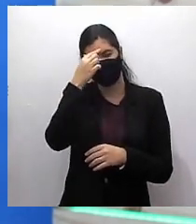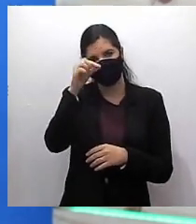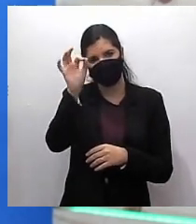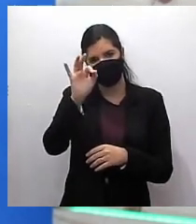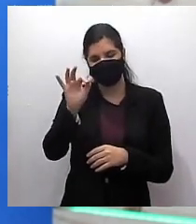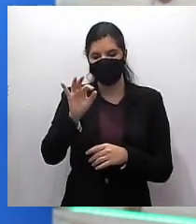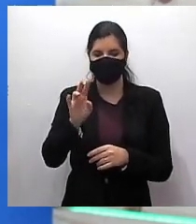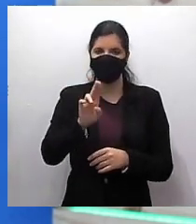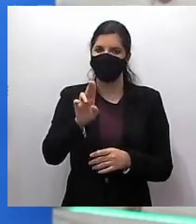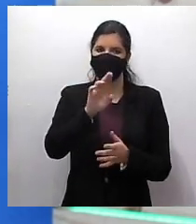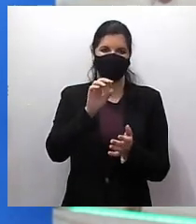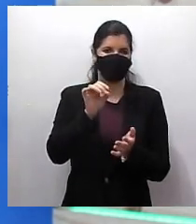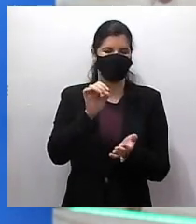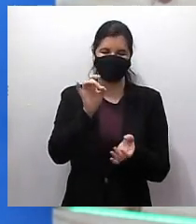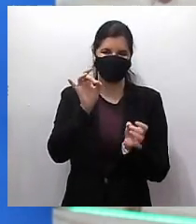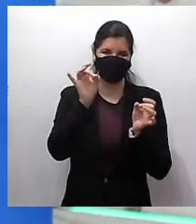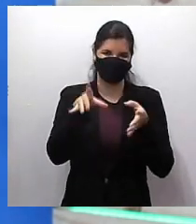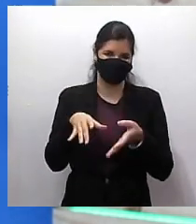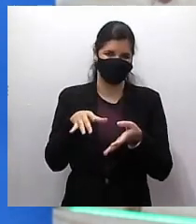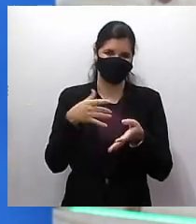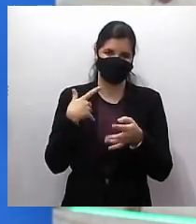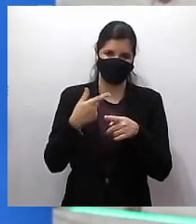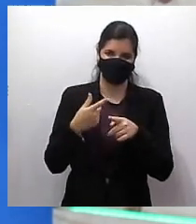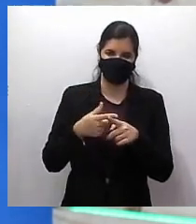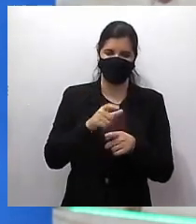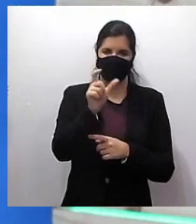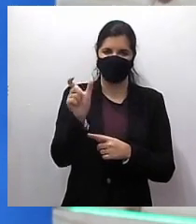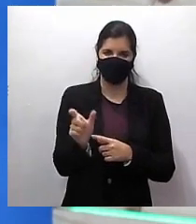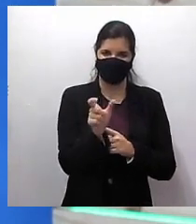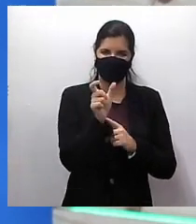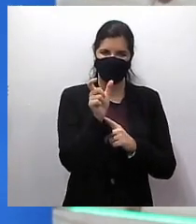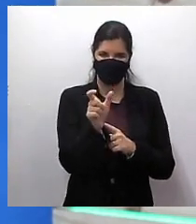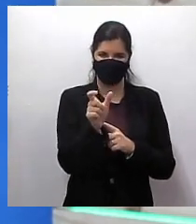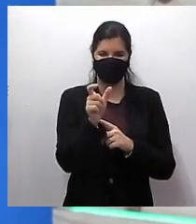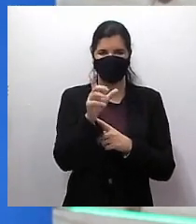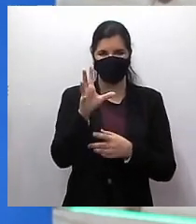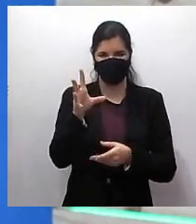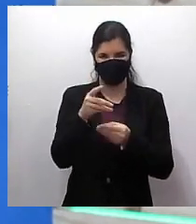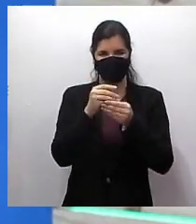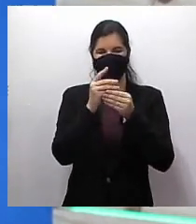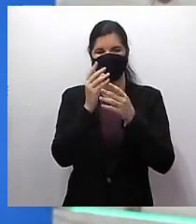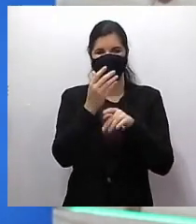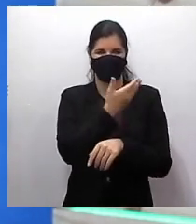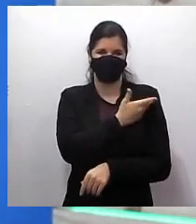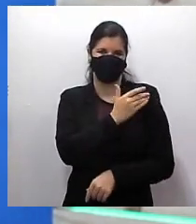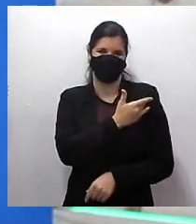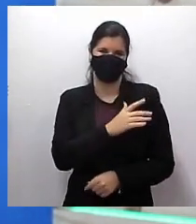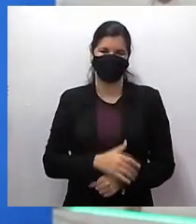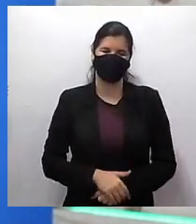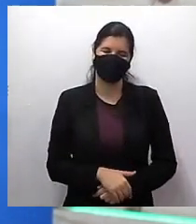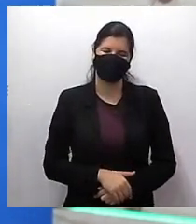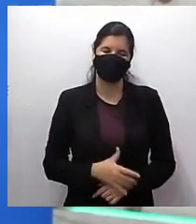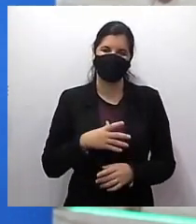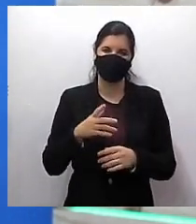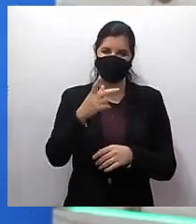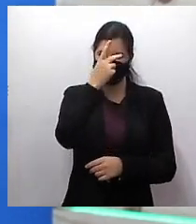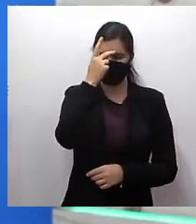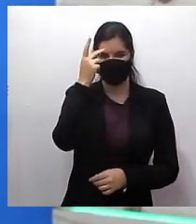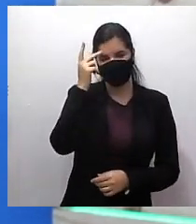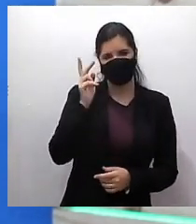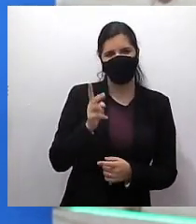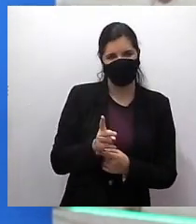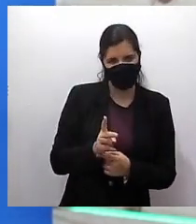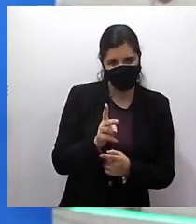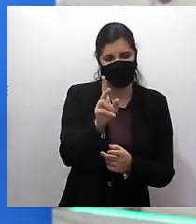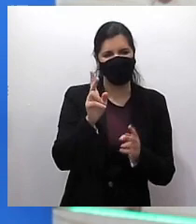porque, sobretudo, ele é um termo que é carregado de preconceito. Porém, as pessoas continuam